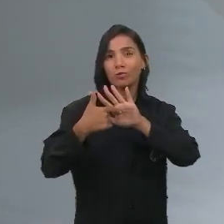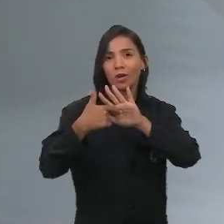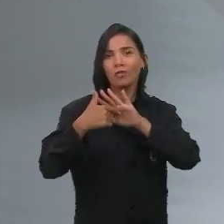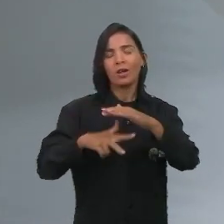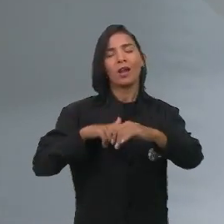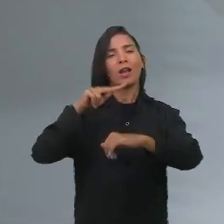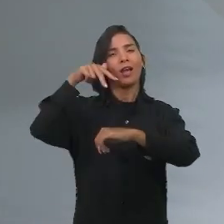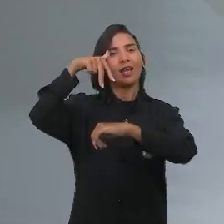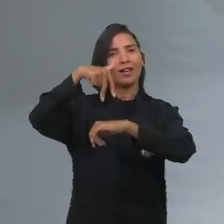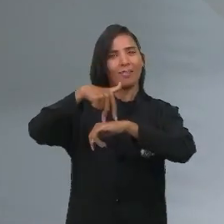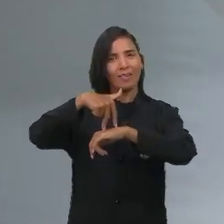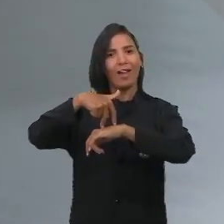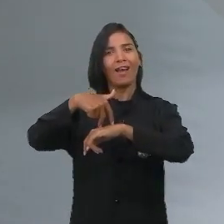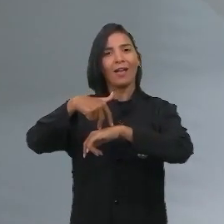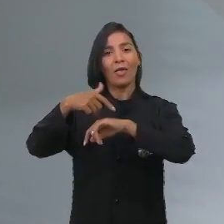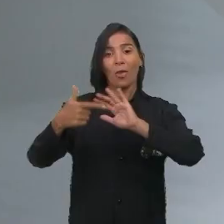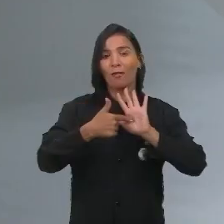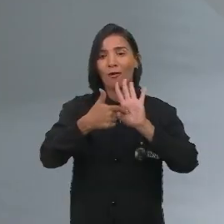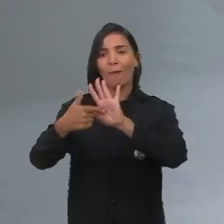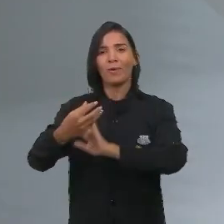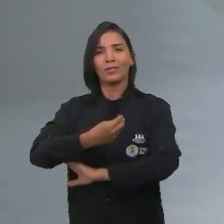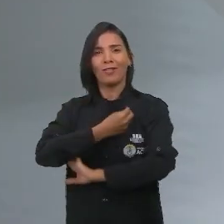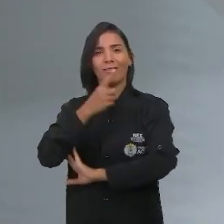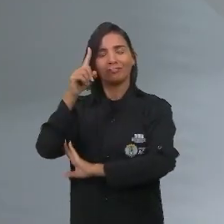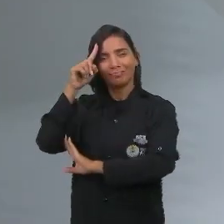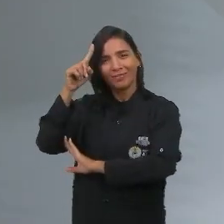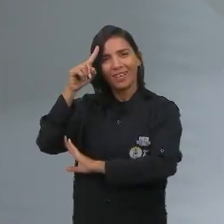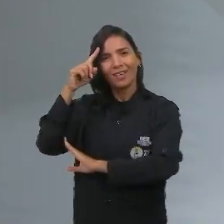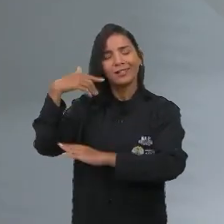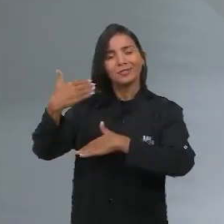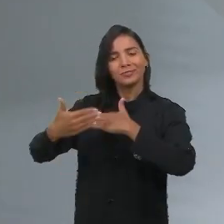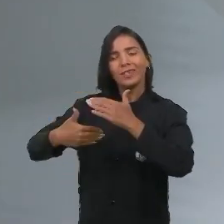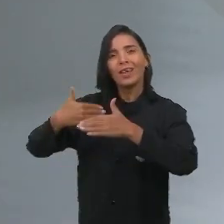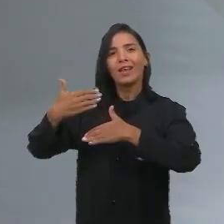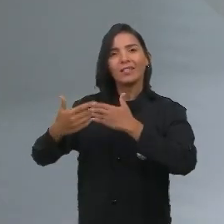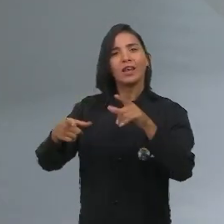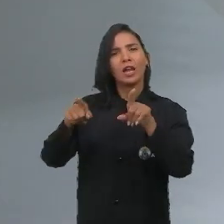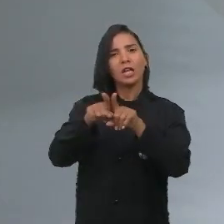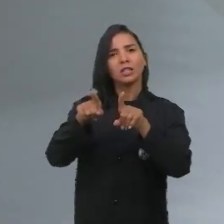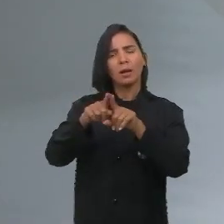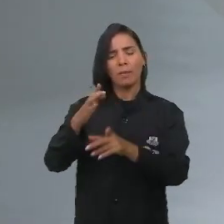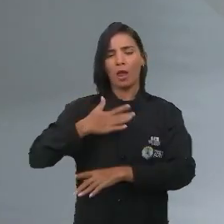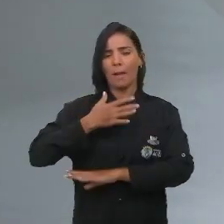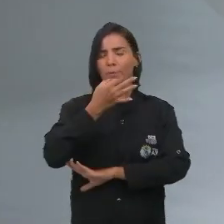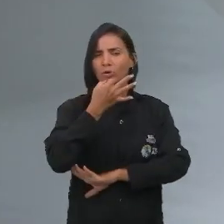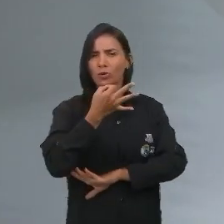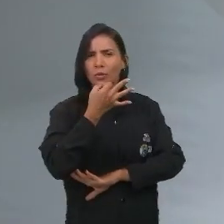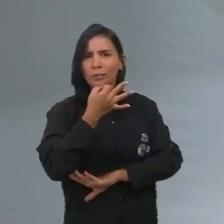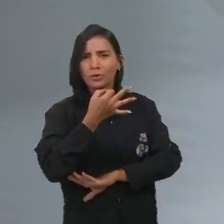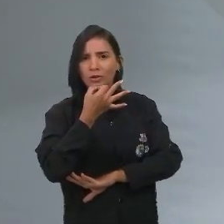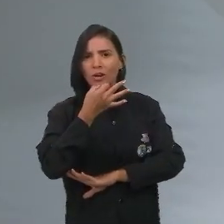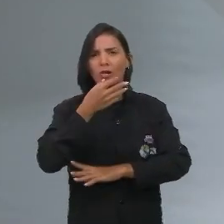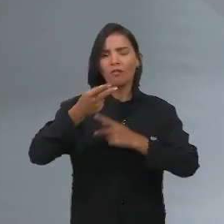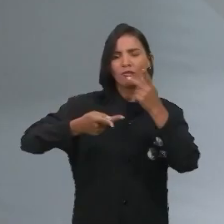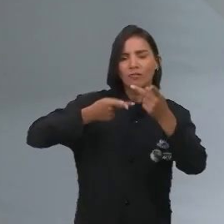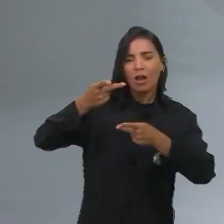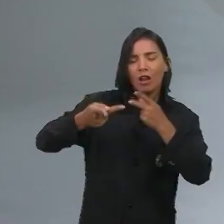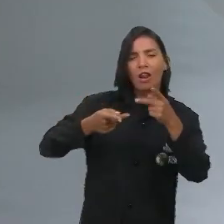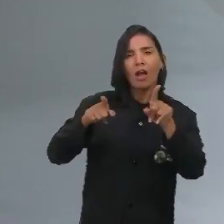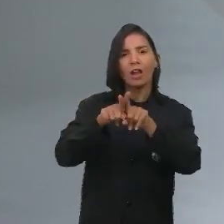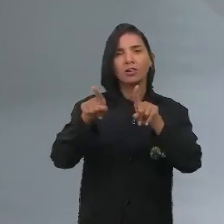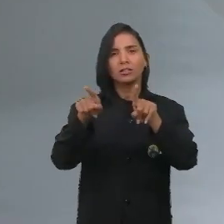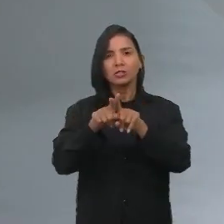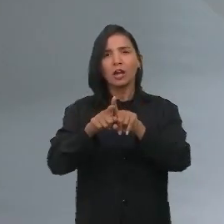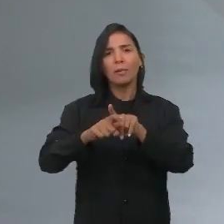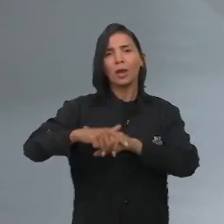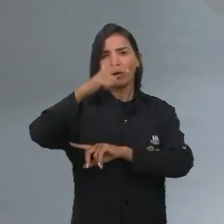suas vidas, a sua personalidade, o seu posicionamento é o falar e ser